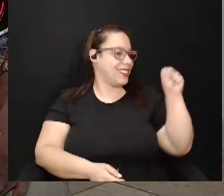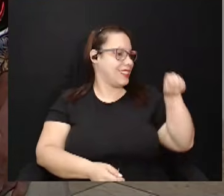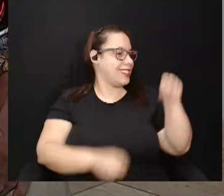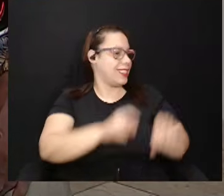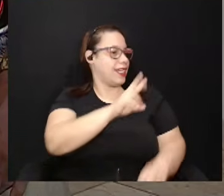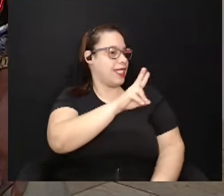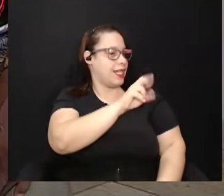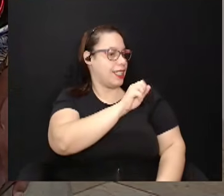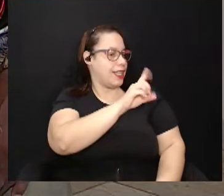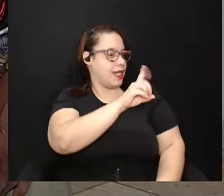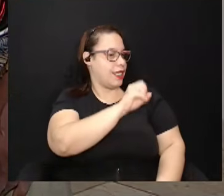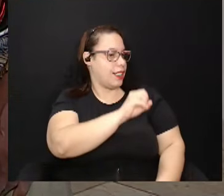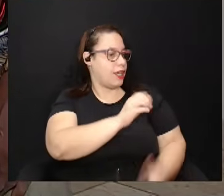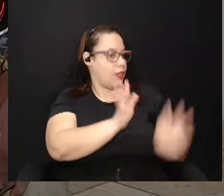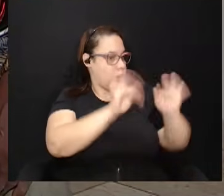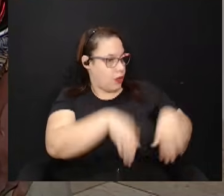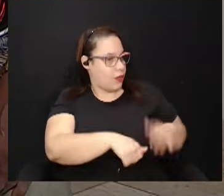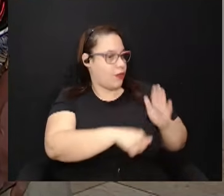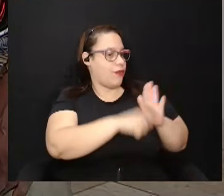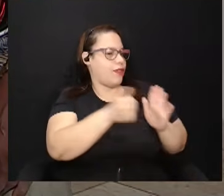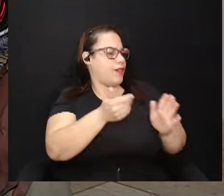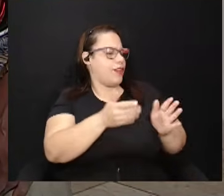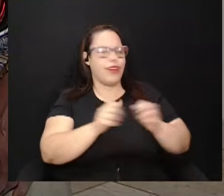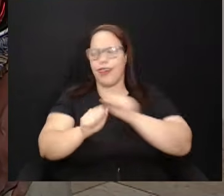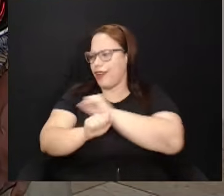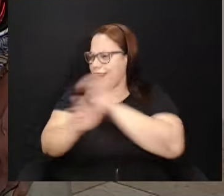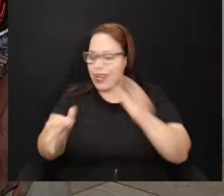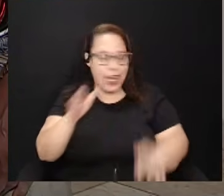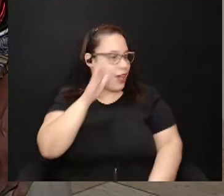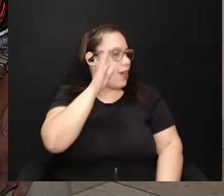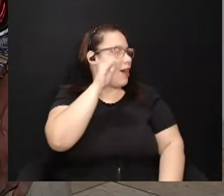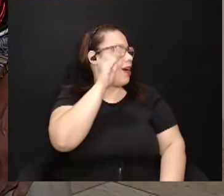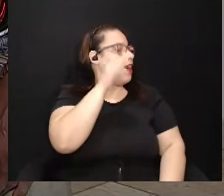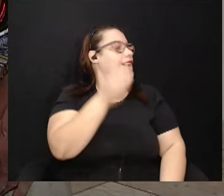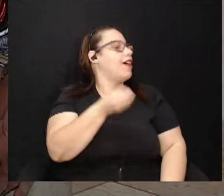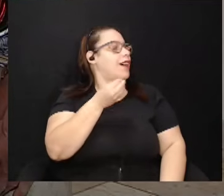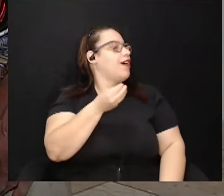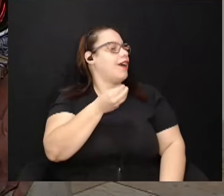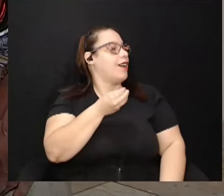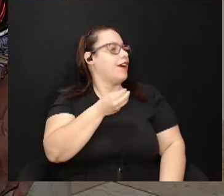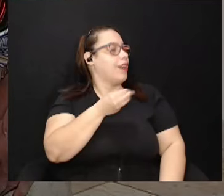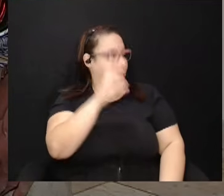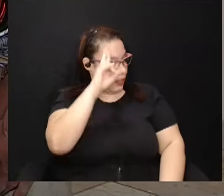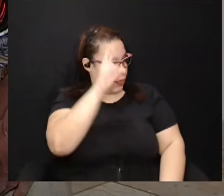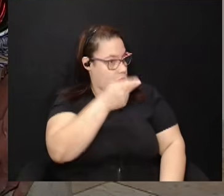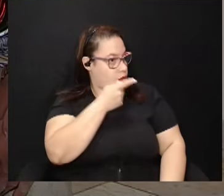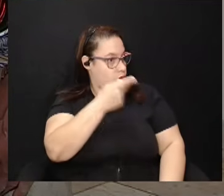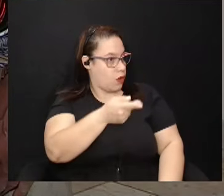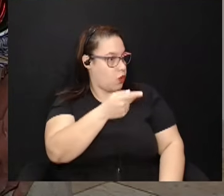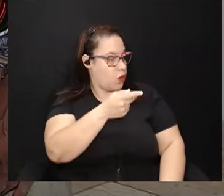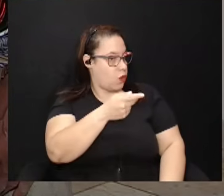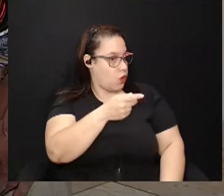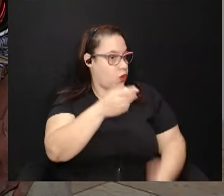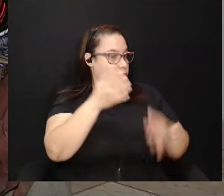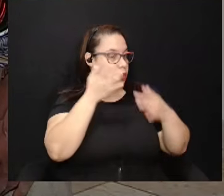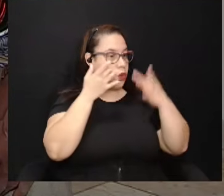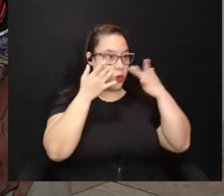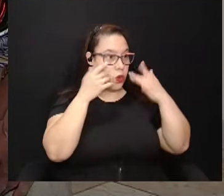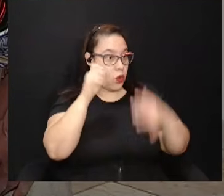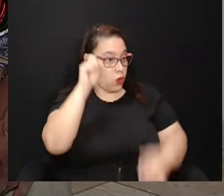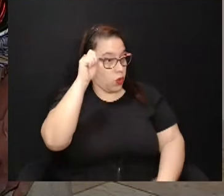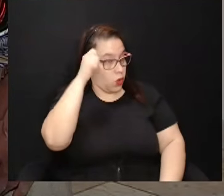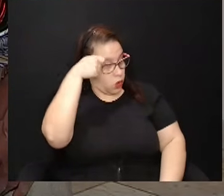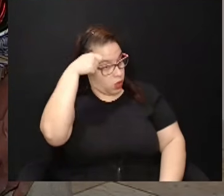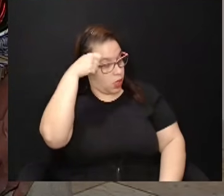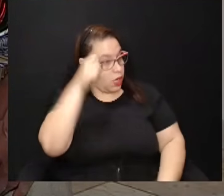mas eu vou fazer mais uma também, que claro. Eu fiquei curiosa. O senhor citou agora sobre os protagonistas, né, negros da novela. Para o